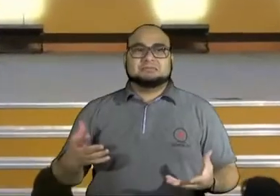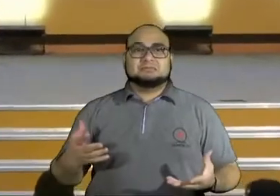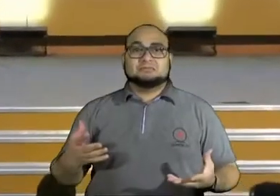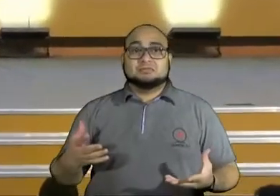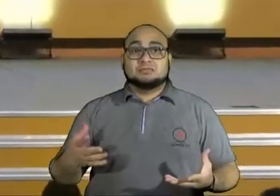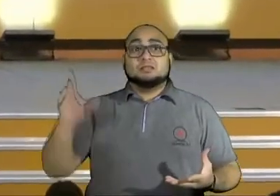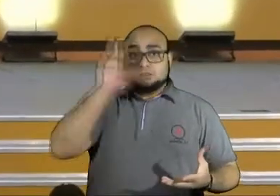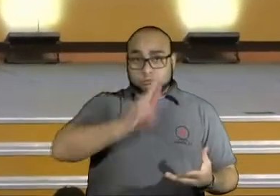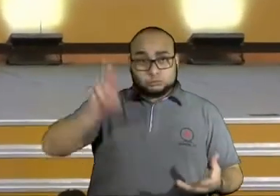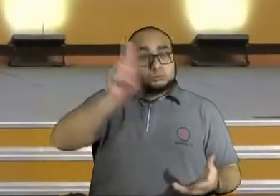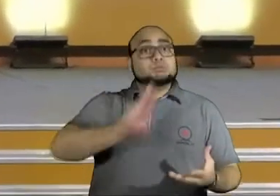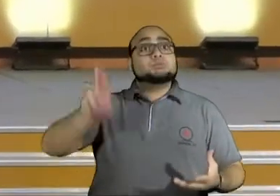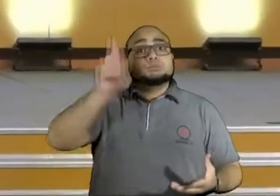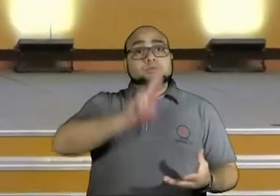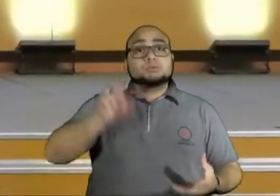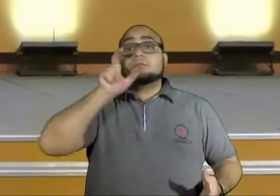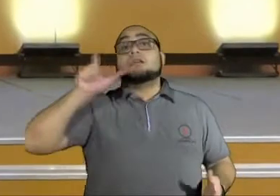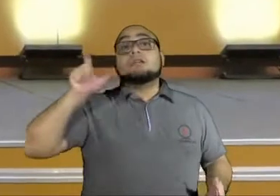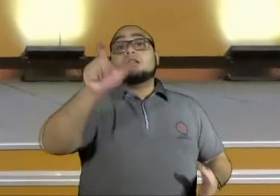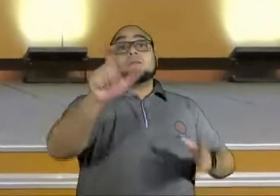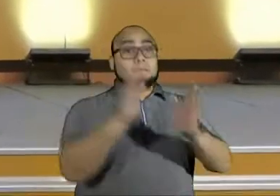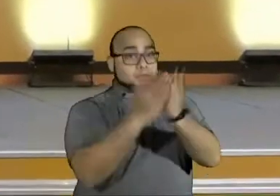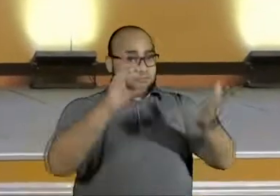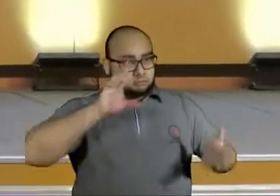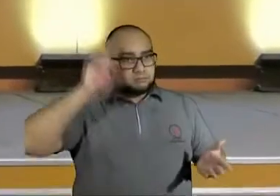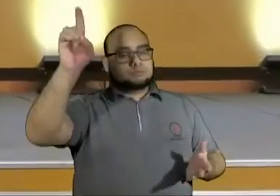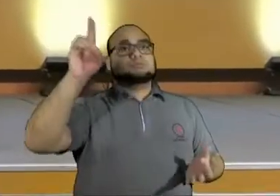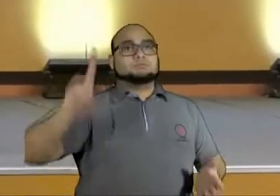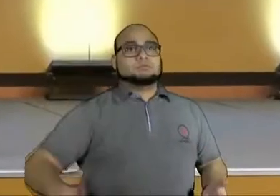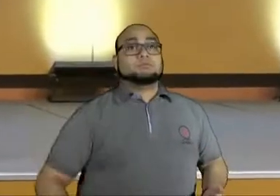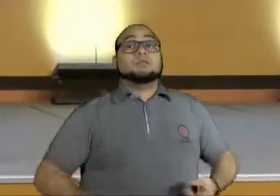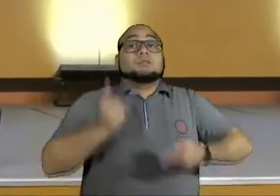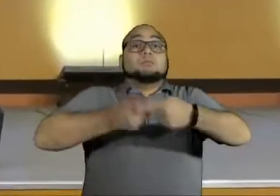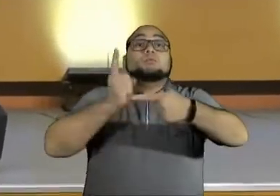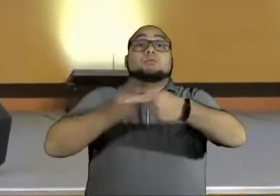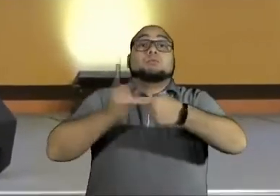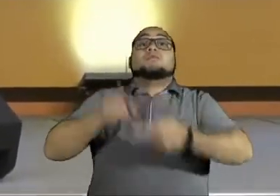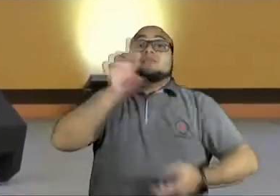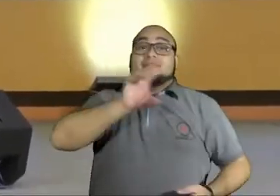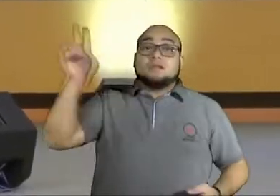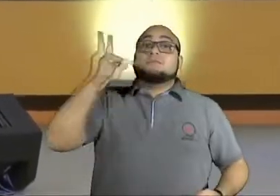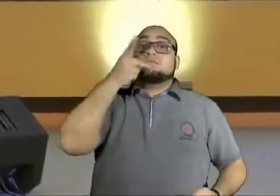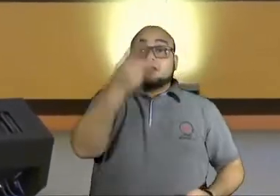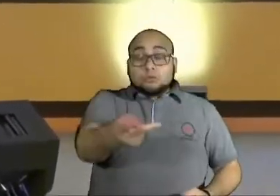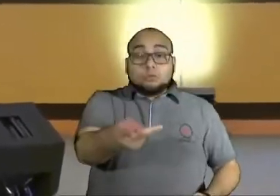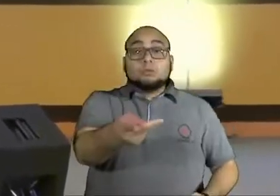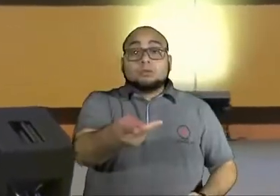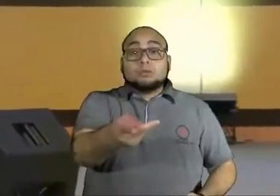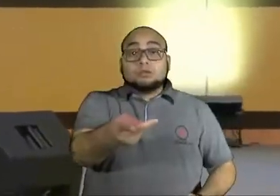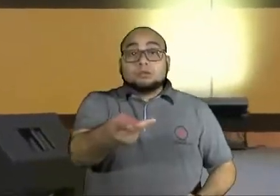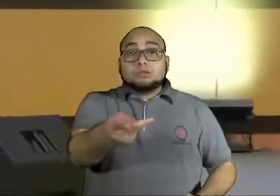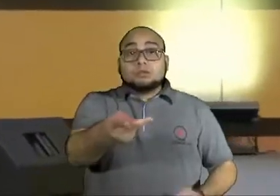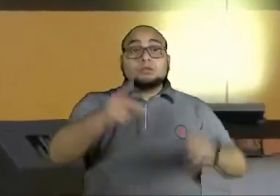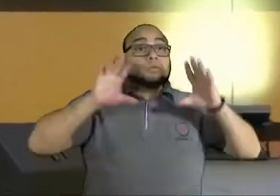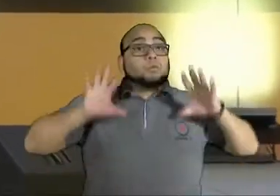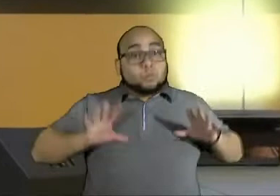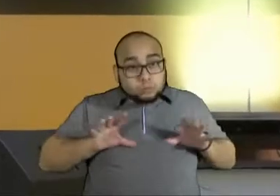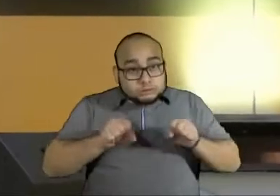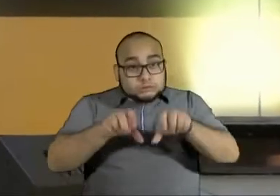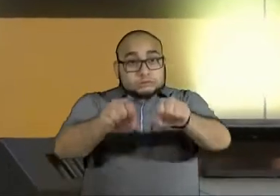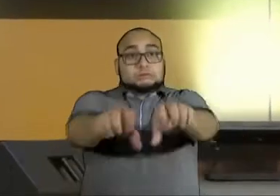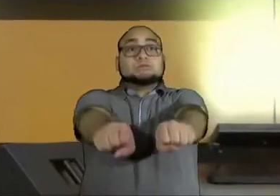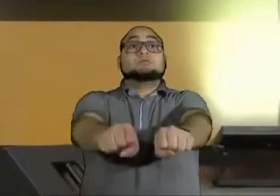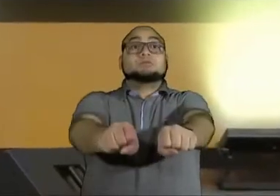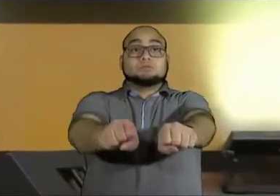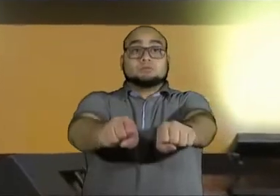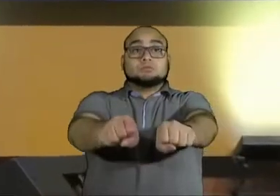Deus havia dito acerca do povo, porque tu disseste que faria este povo herdar a terra que jurou aos seus pais.